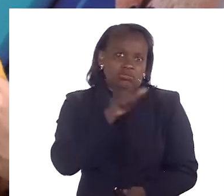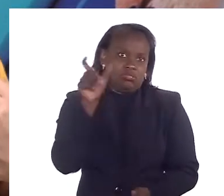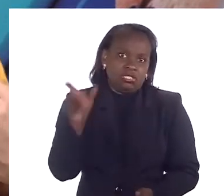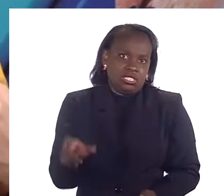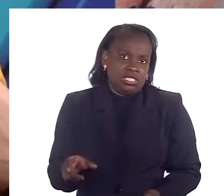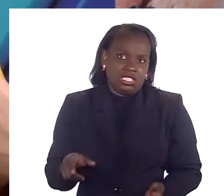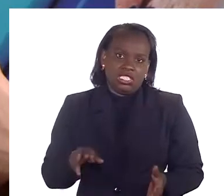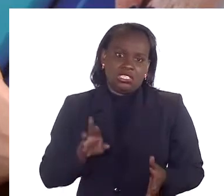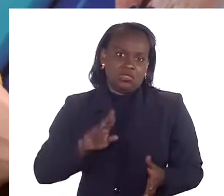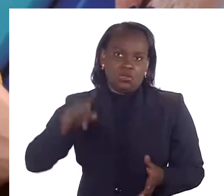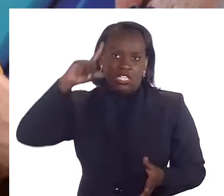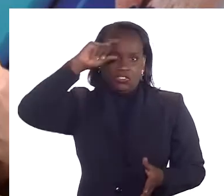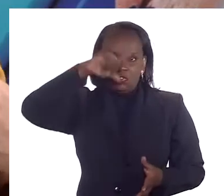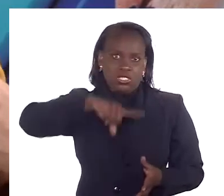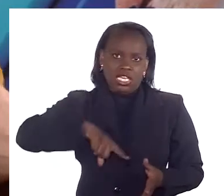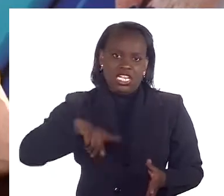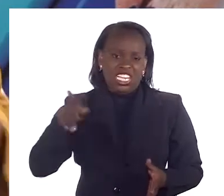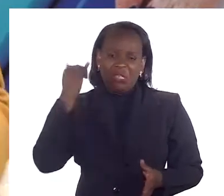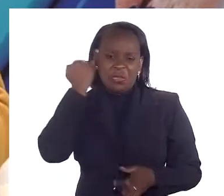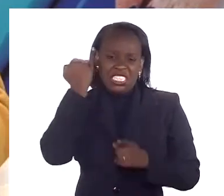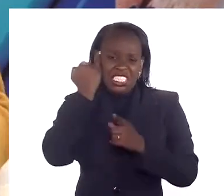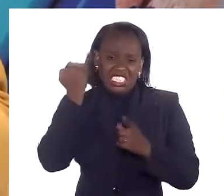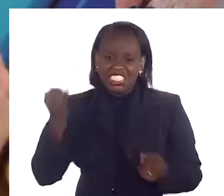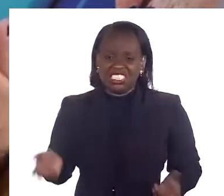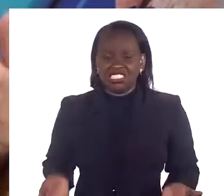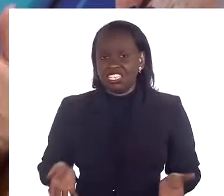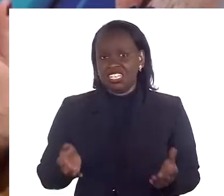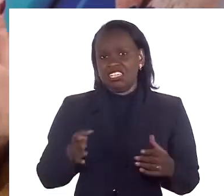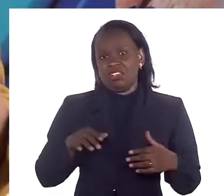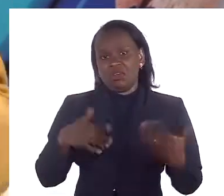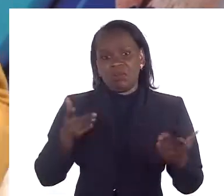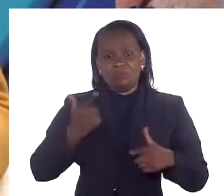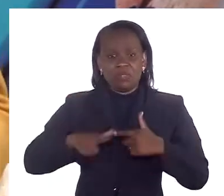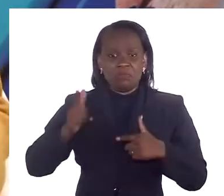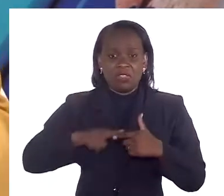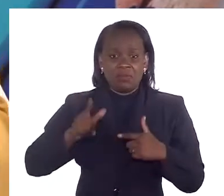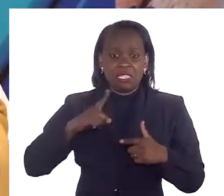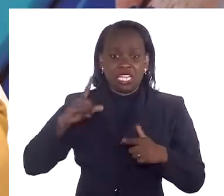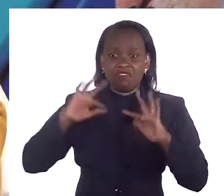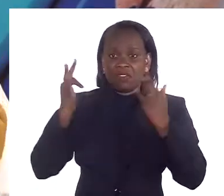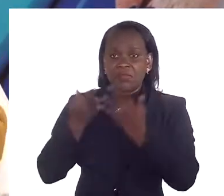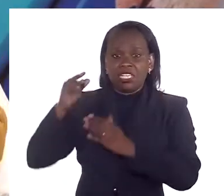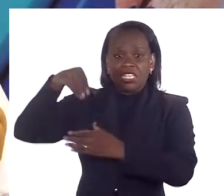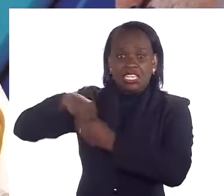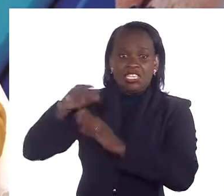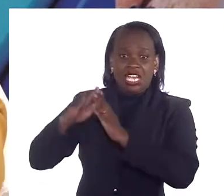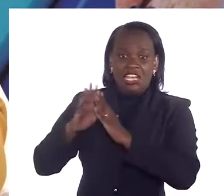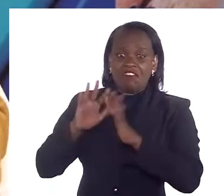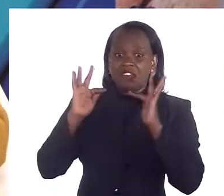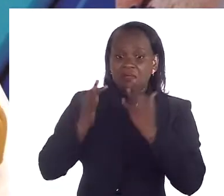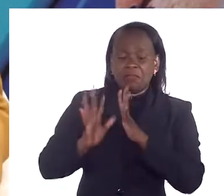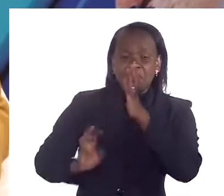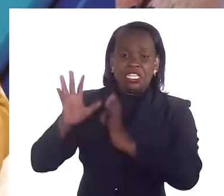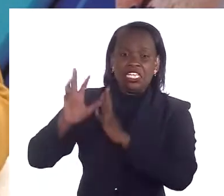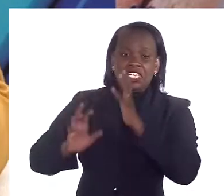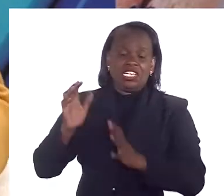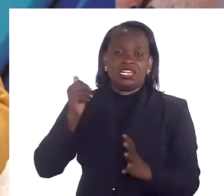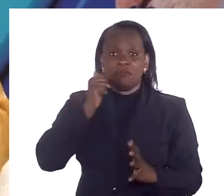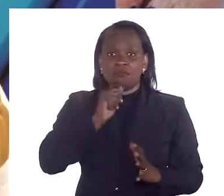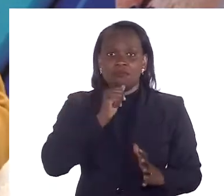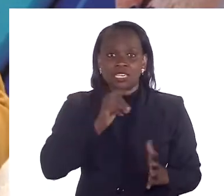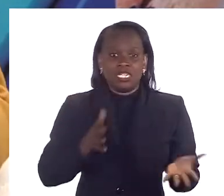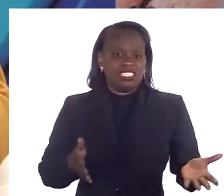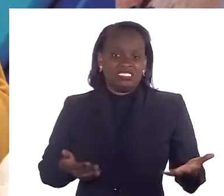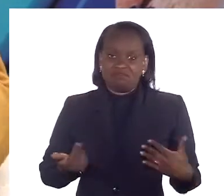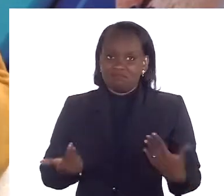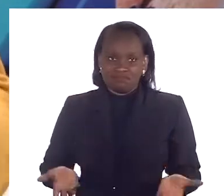está assim, isso não é uma dificuldade, ele é preguiçoso, tem algum problema que está acontecendo em casa, os pais estão brigando, a